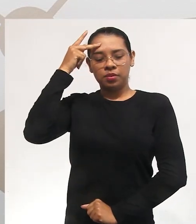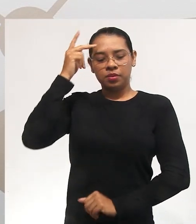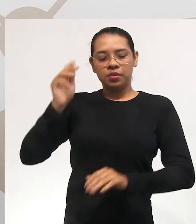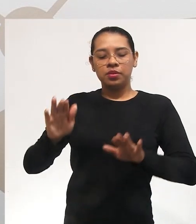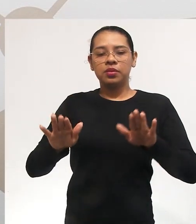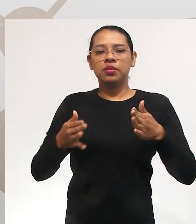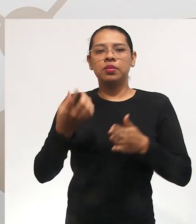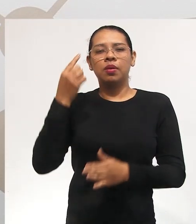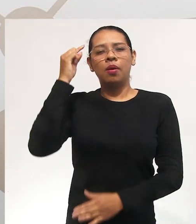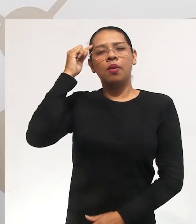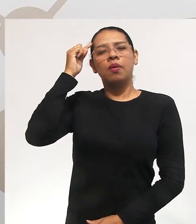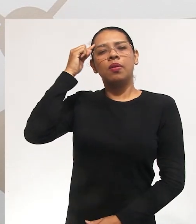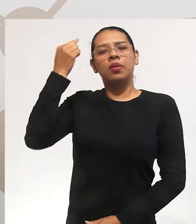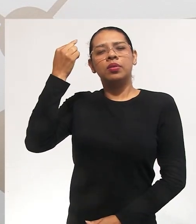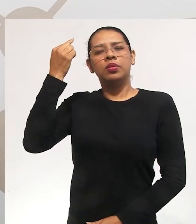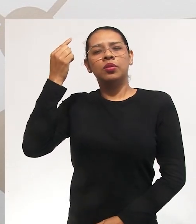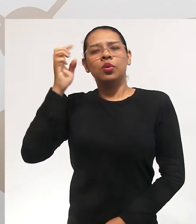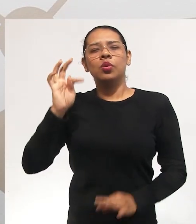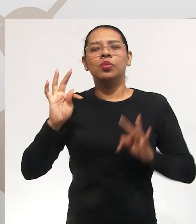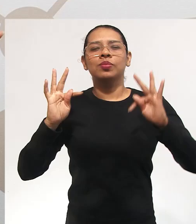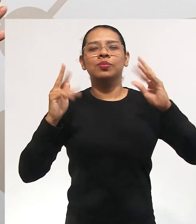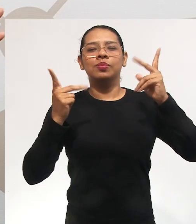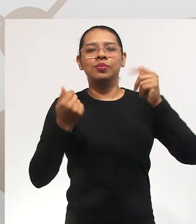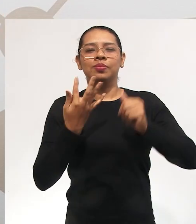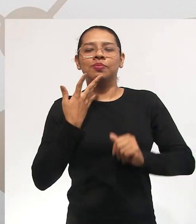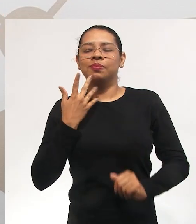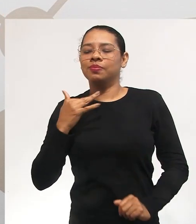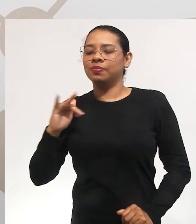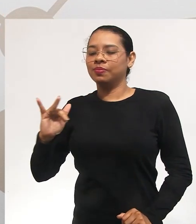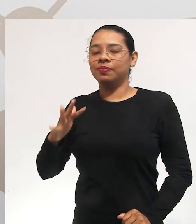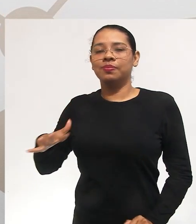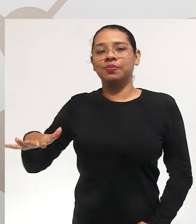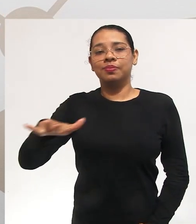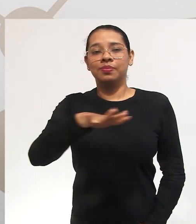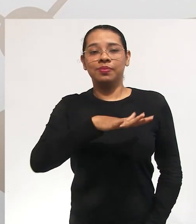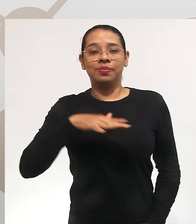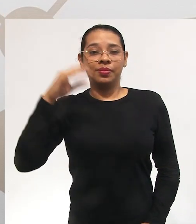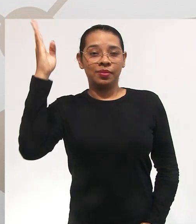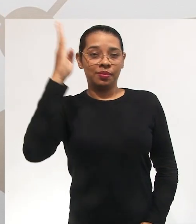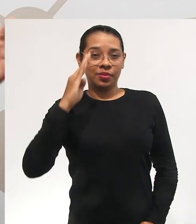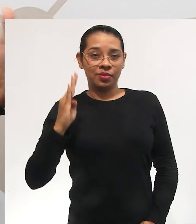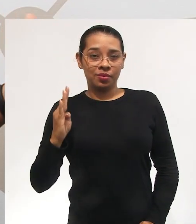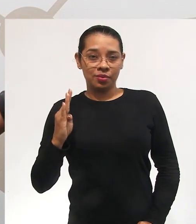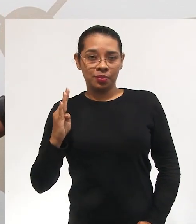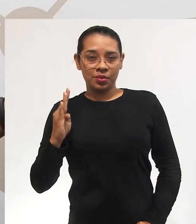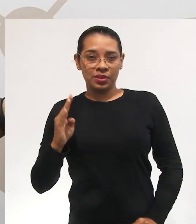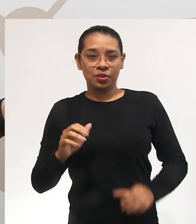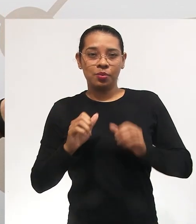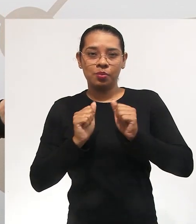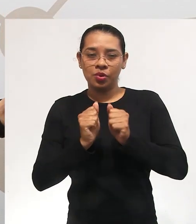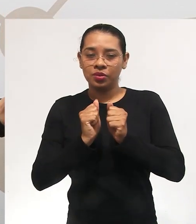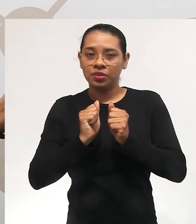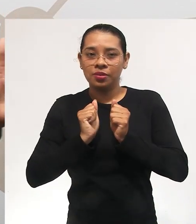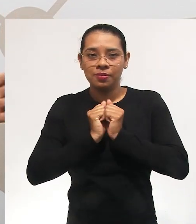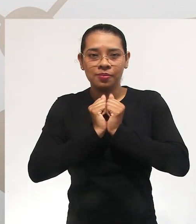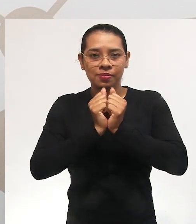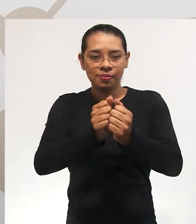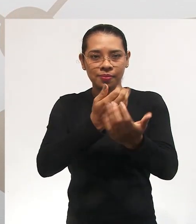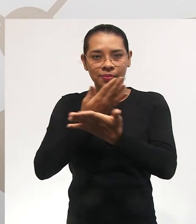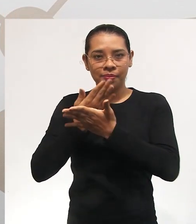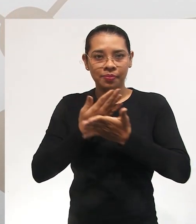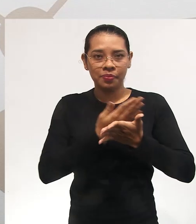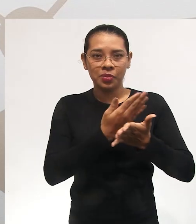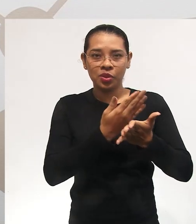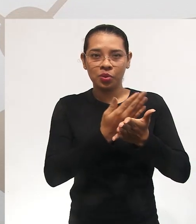nome, para todos. Então, a ideia é que todas as crianças do Brasil estejam no mesmo ano escolar,